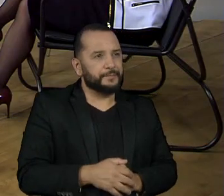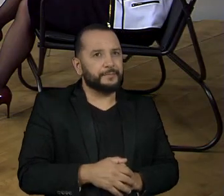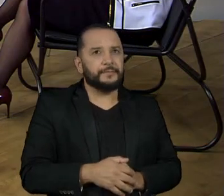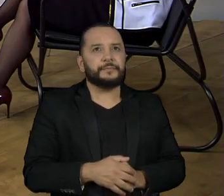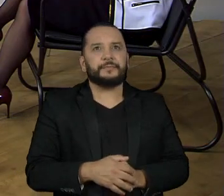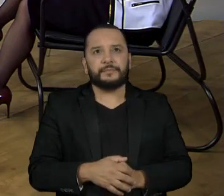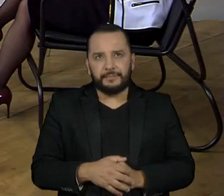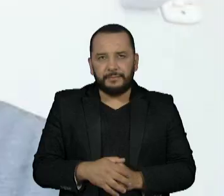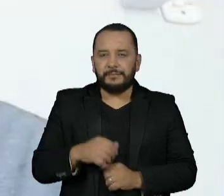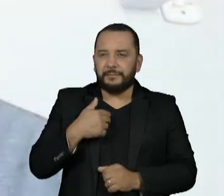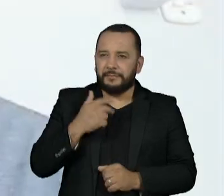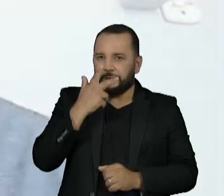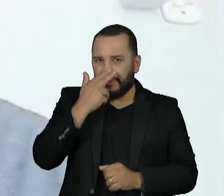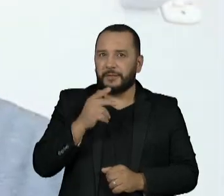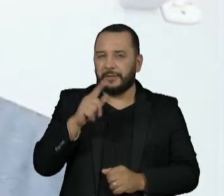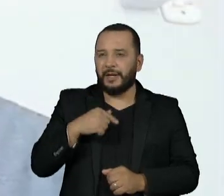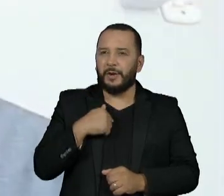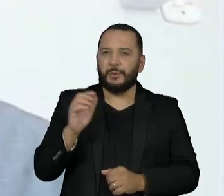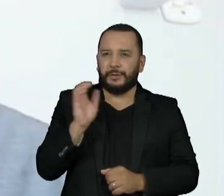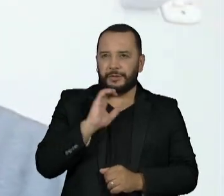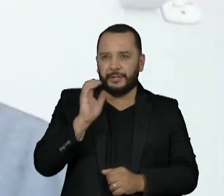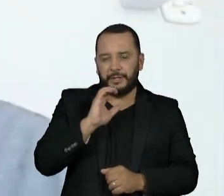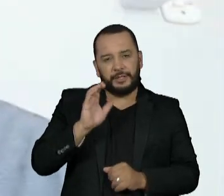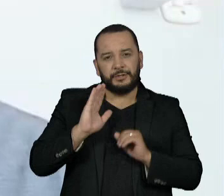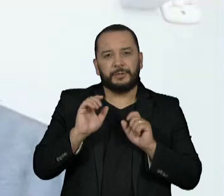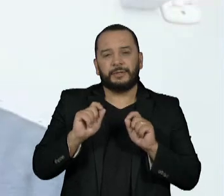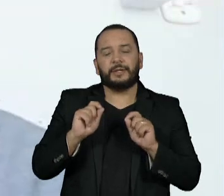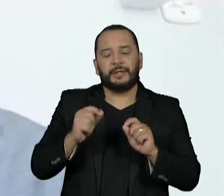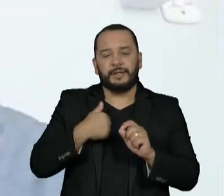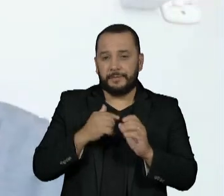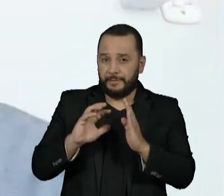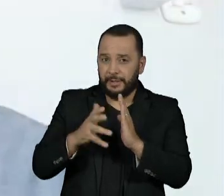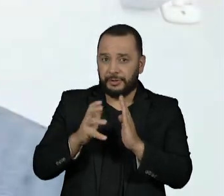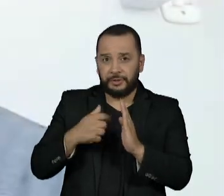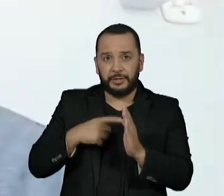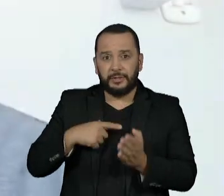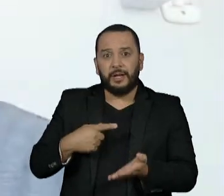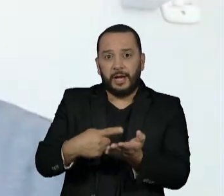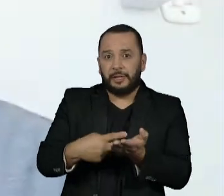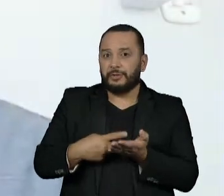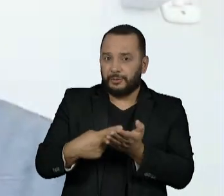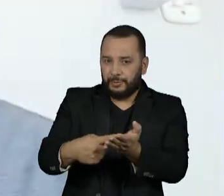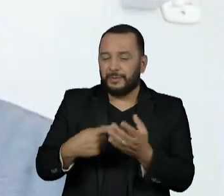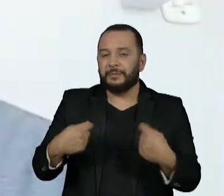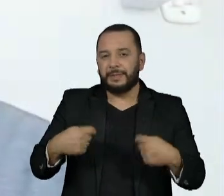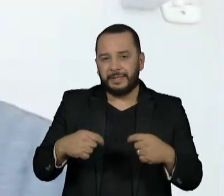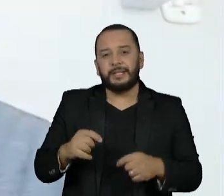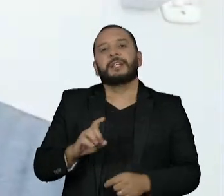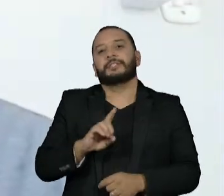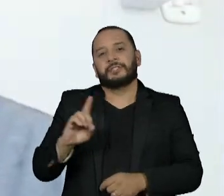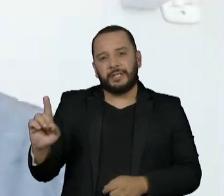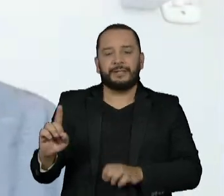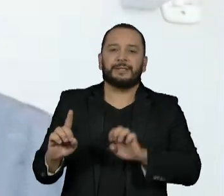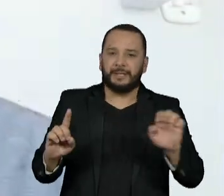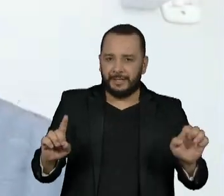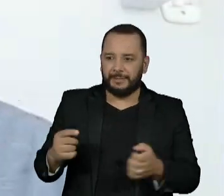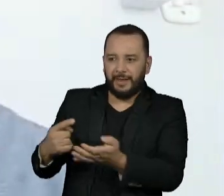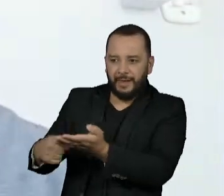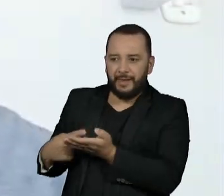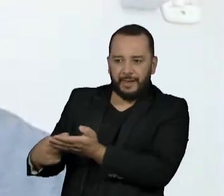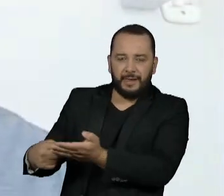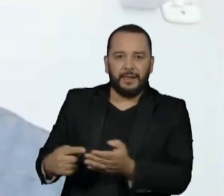Eu acho urgente que os partidos se articulem em frentes, tanto à esquerda quanto à direita. No caso da direita tradicional, a gente